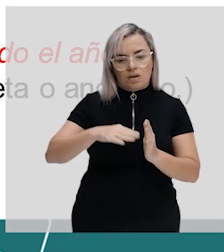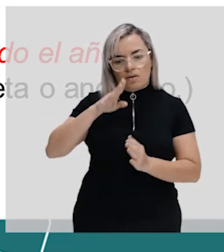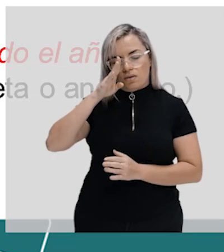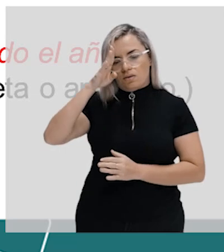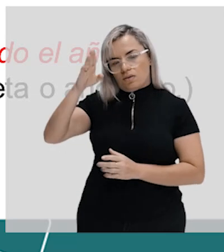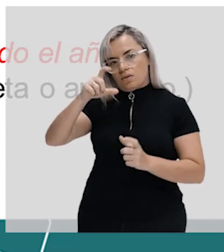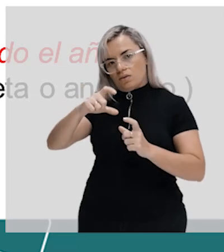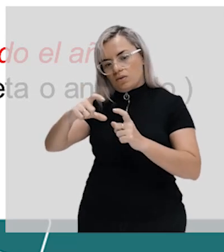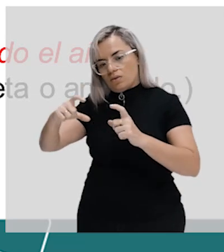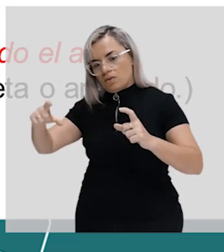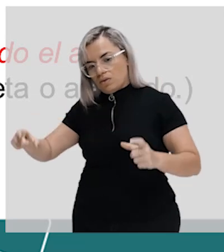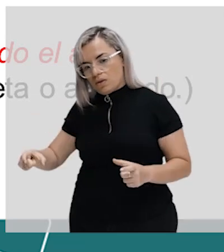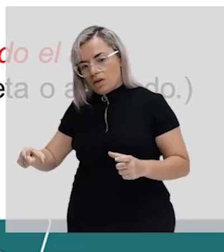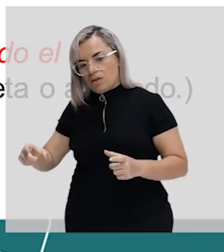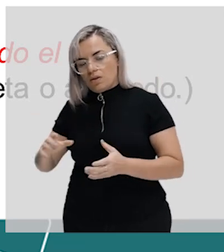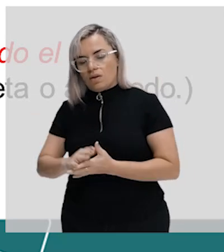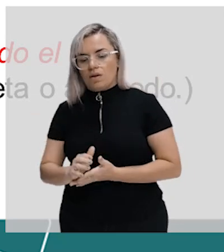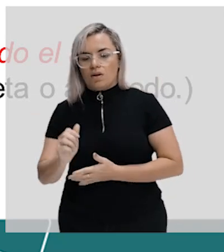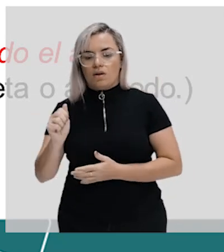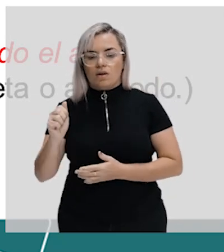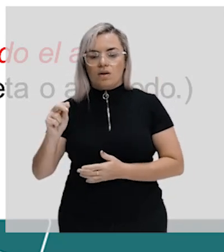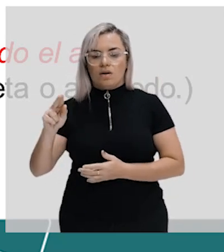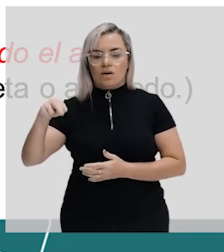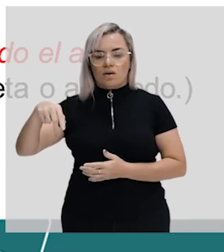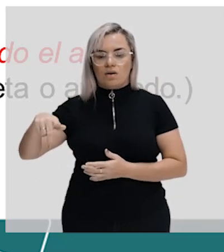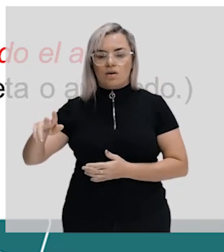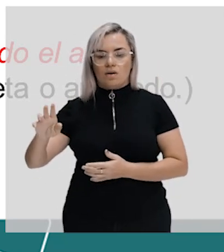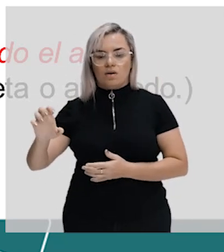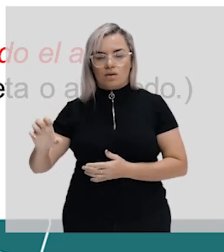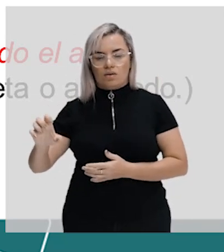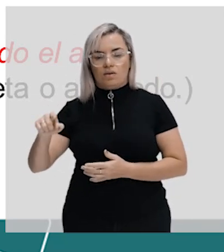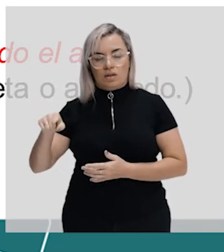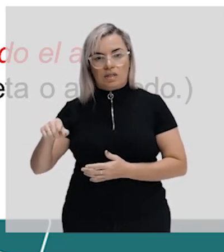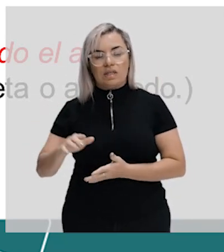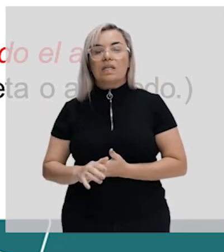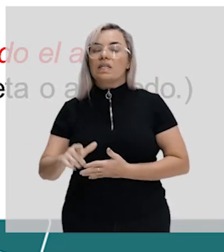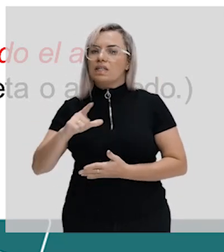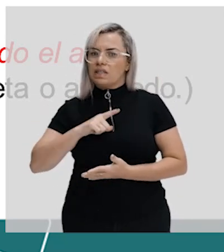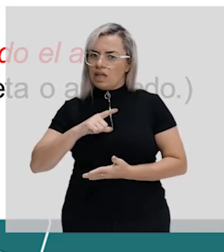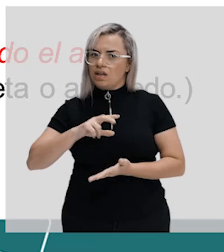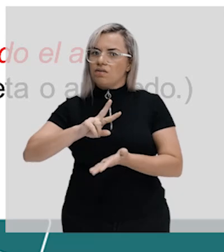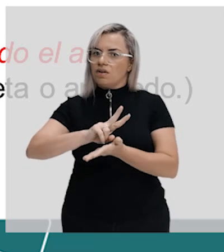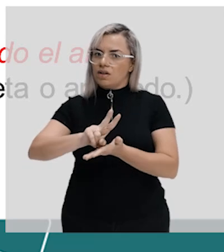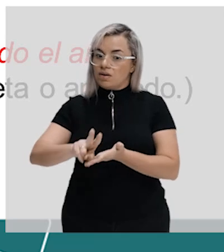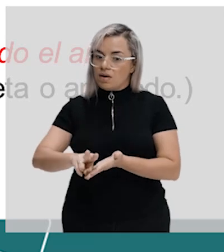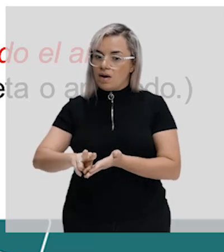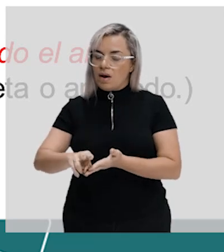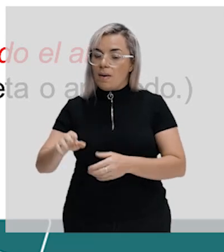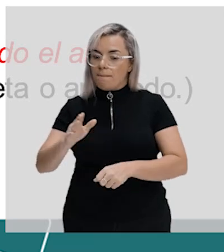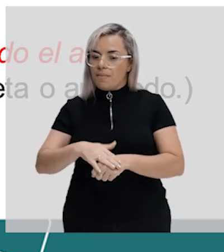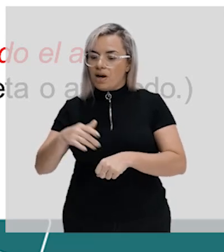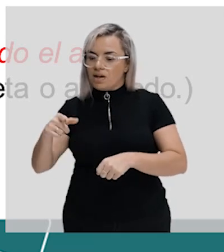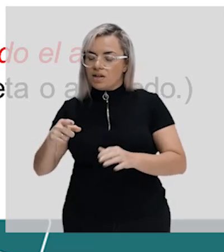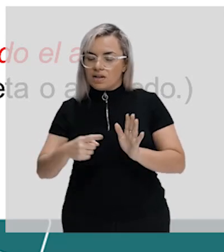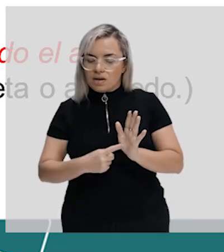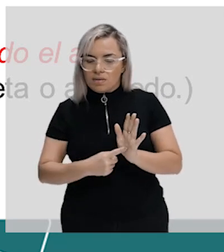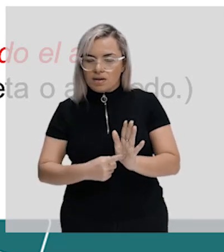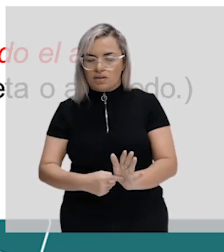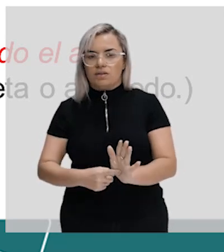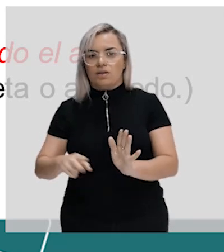aunque. Professora, não tem outras? Tem, mas essa é a que mais aparece, a que é mais utilizada. Então, é a principal.